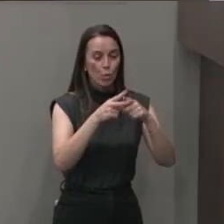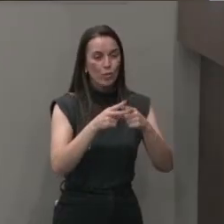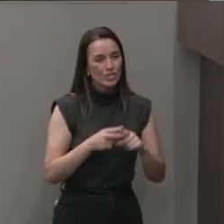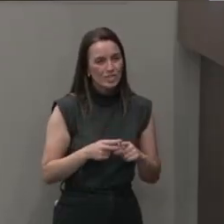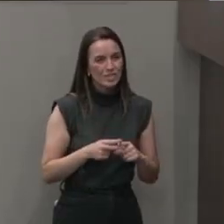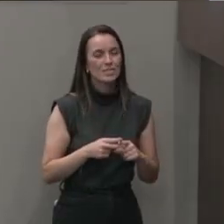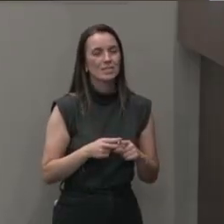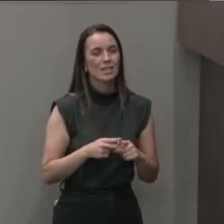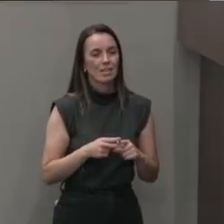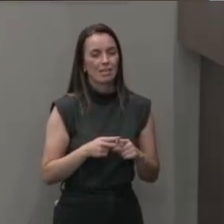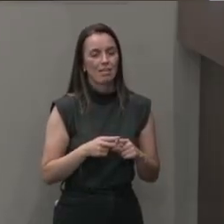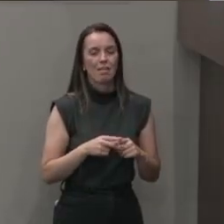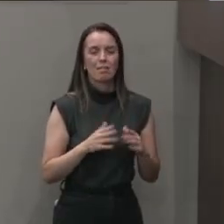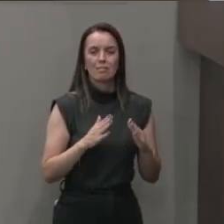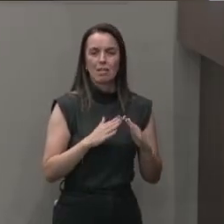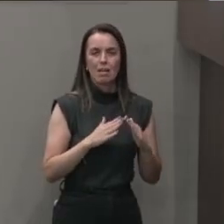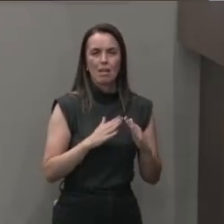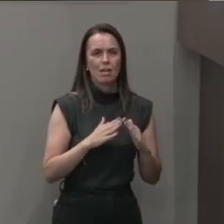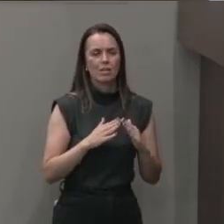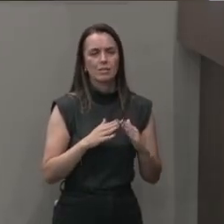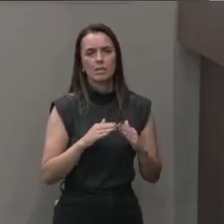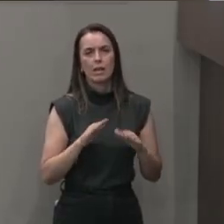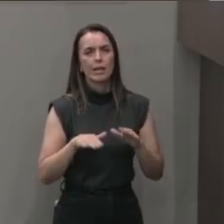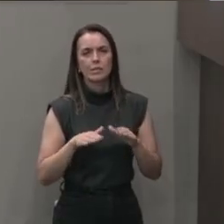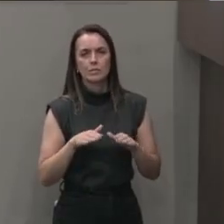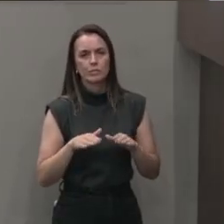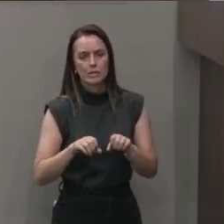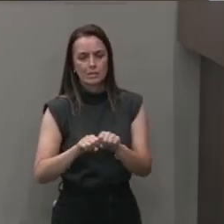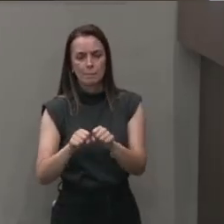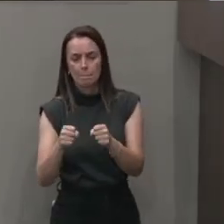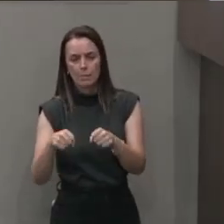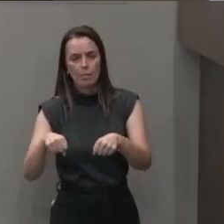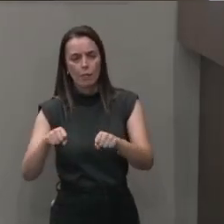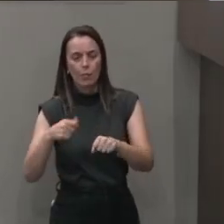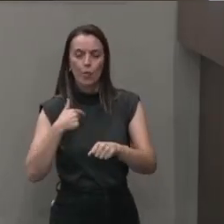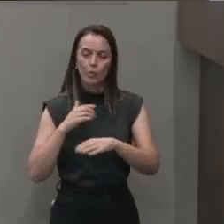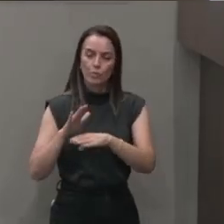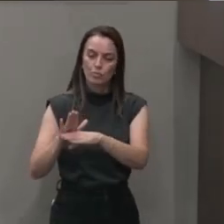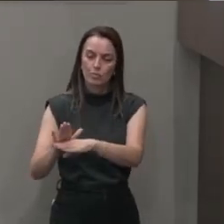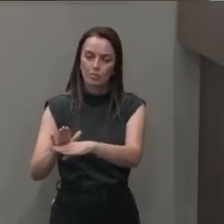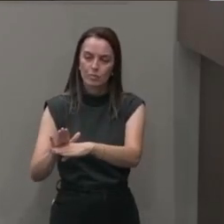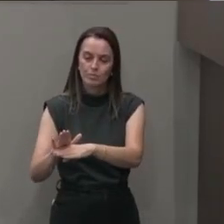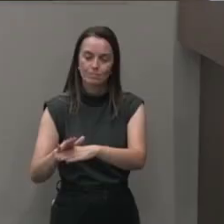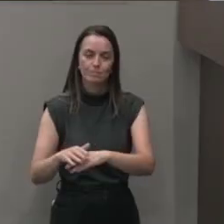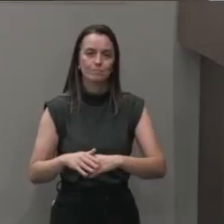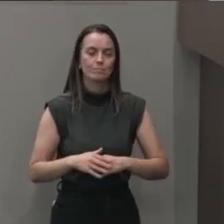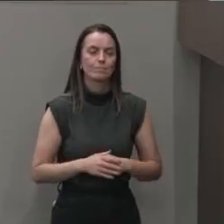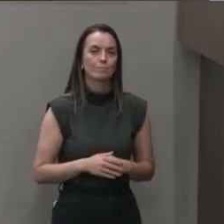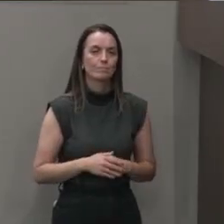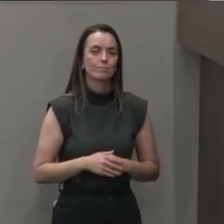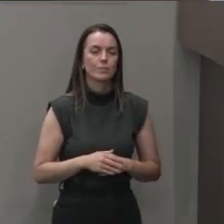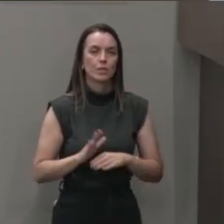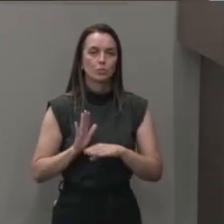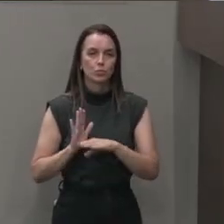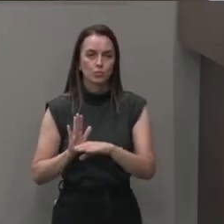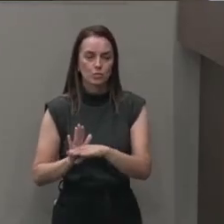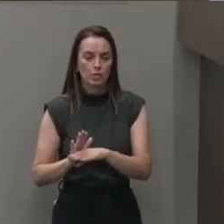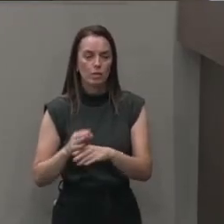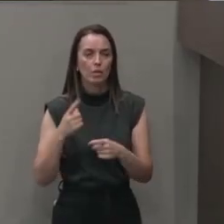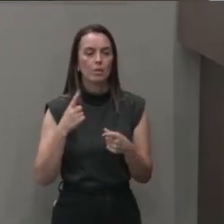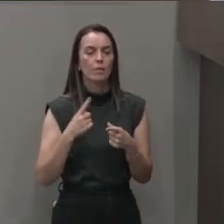Se arrebentava um cabo de embreagem, acelerador, uma corrente. E estava lá eu socorrendo esses guerreiros aí,